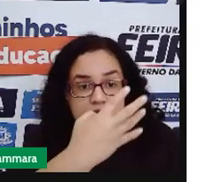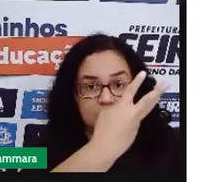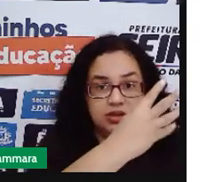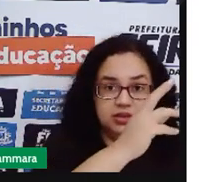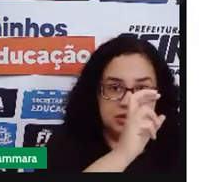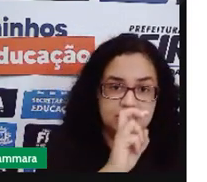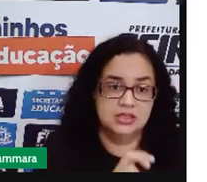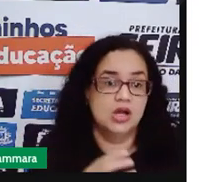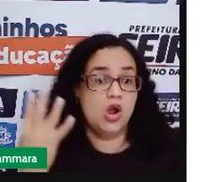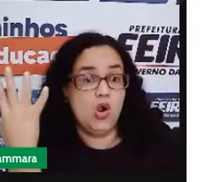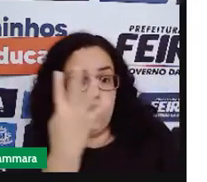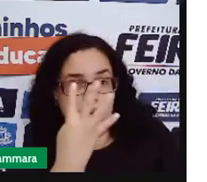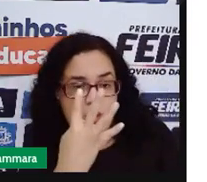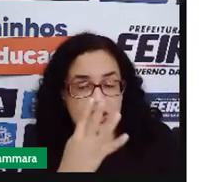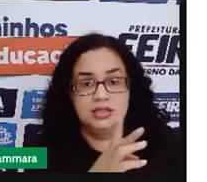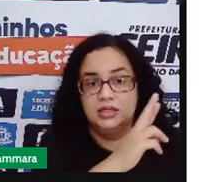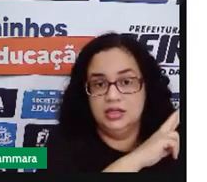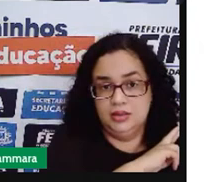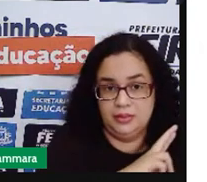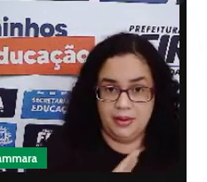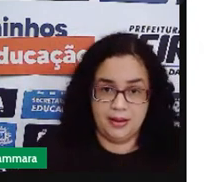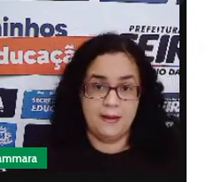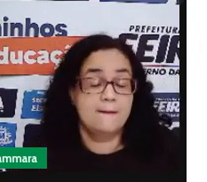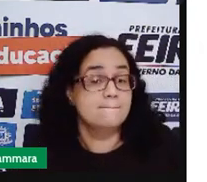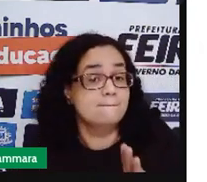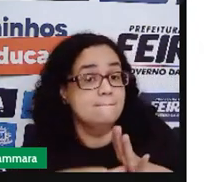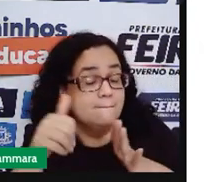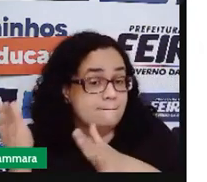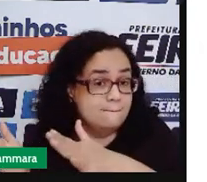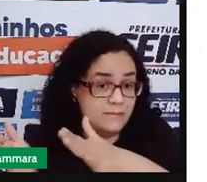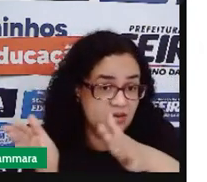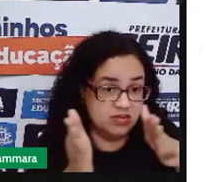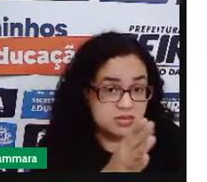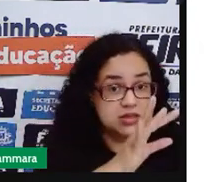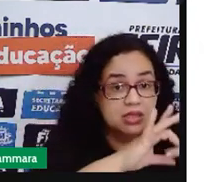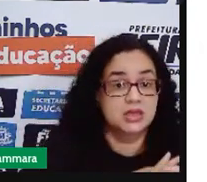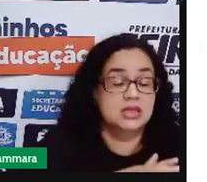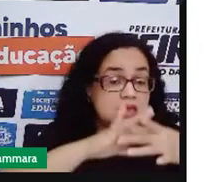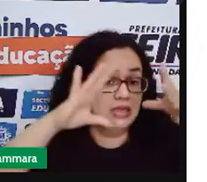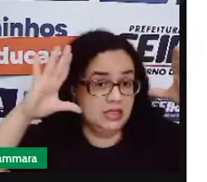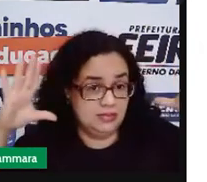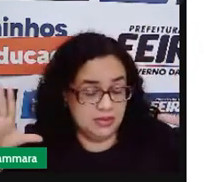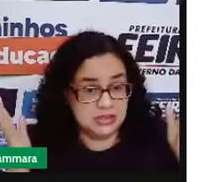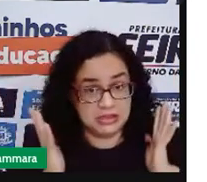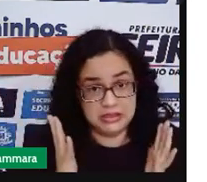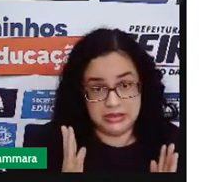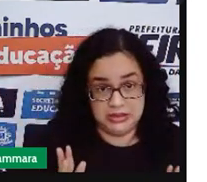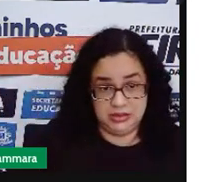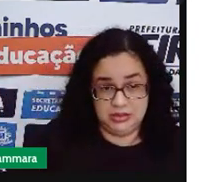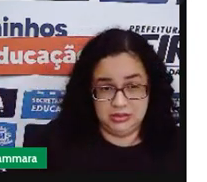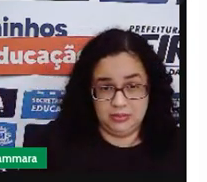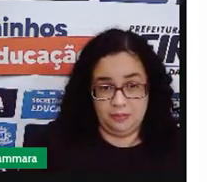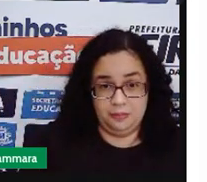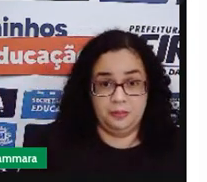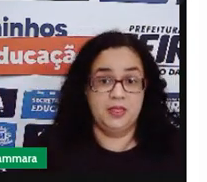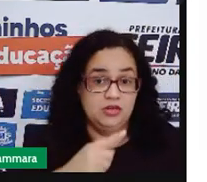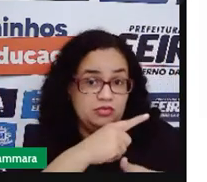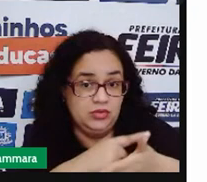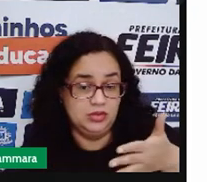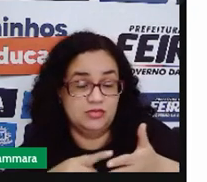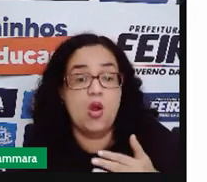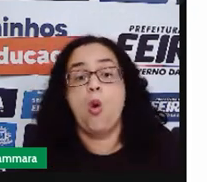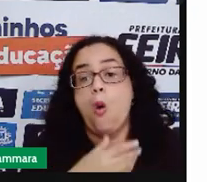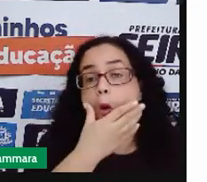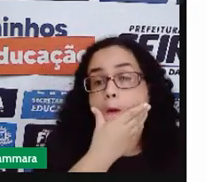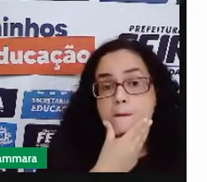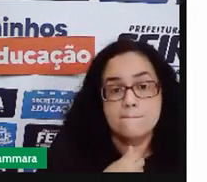1945, já a Quarta República. A primeira fase democrática com eleições limpas. Votavam